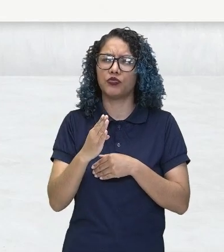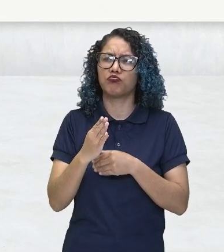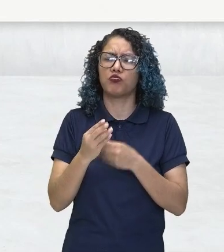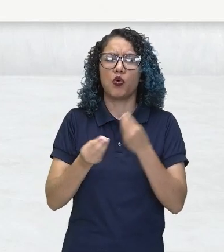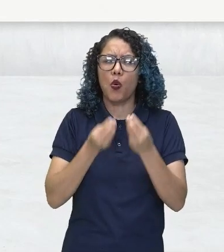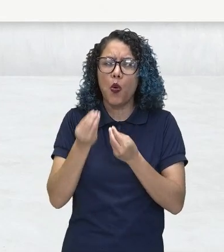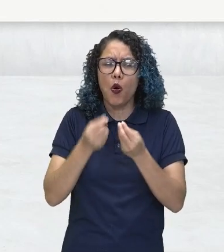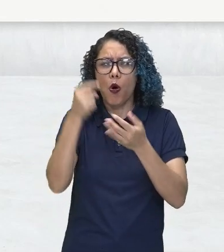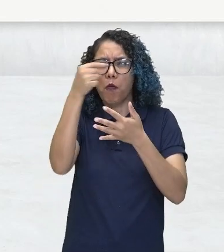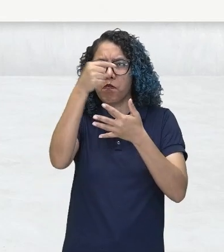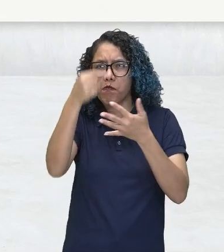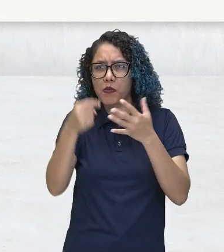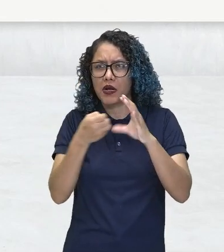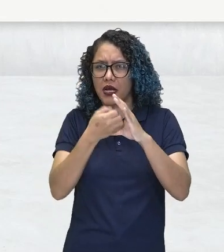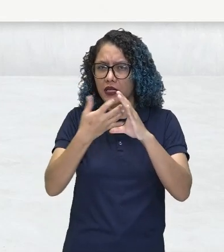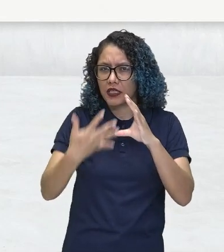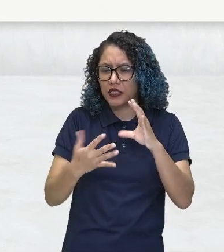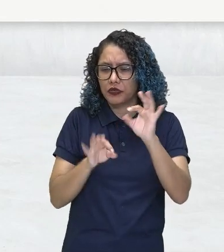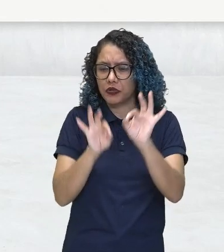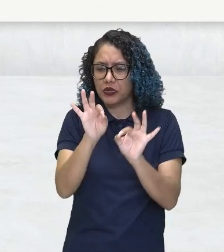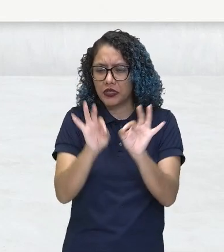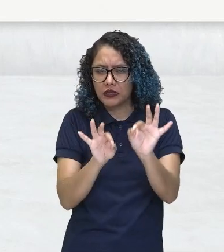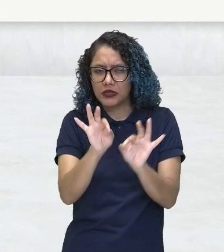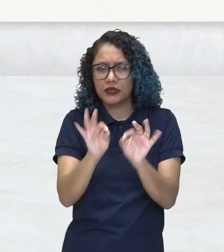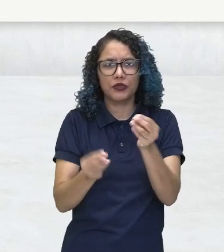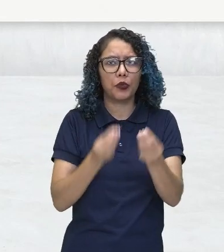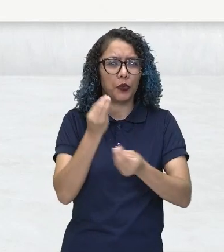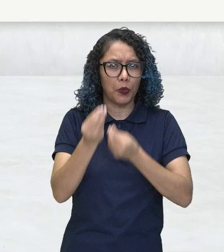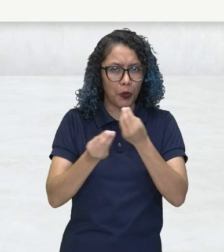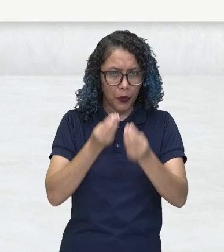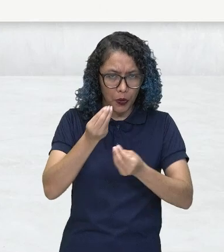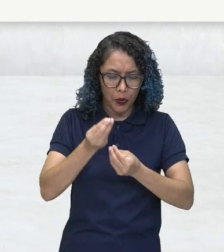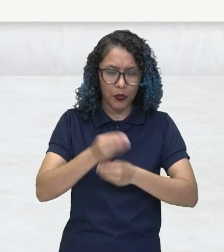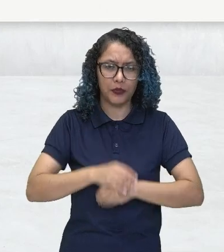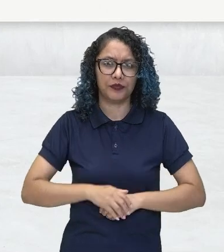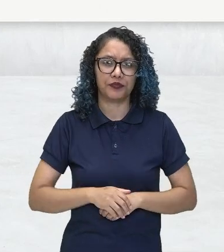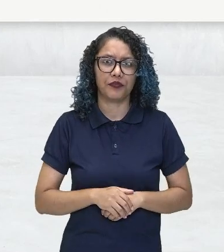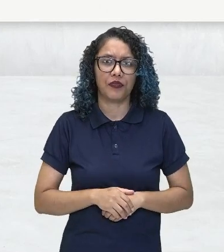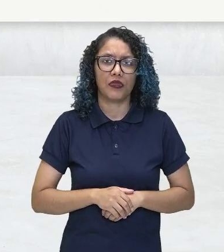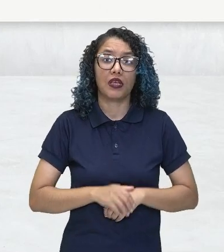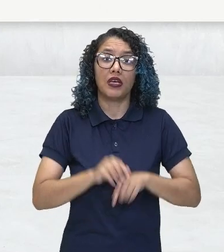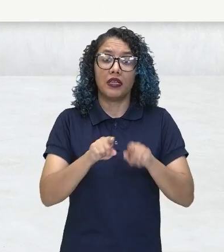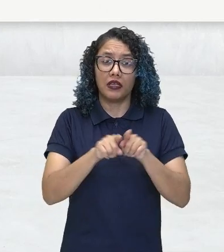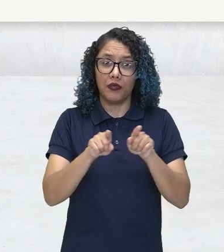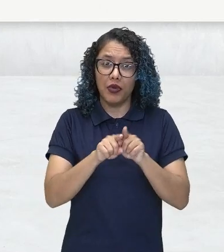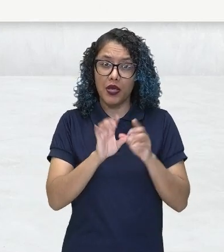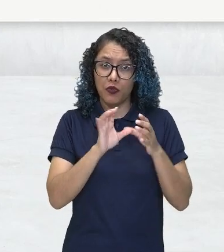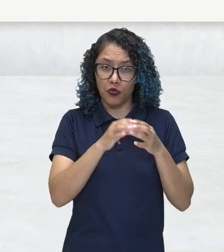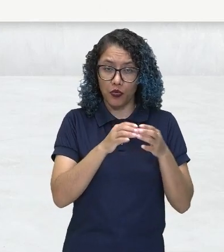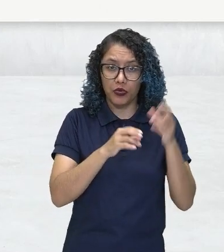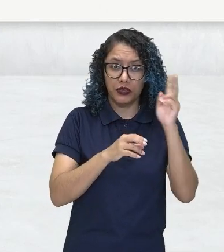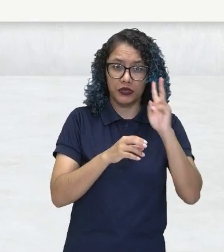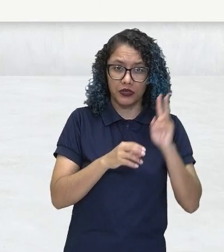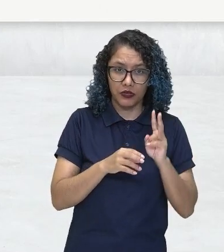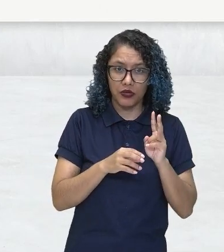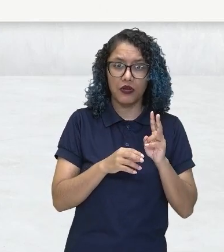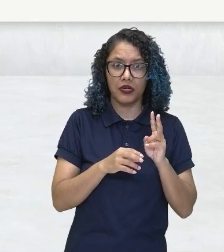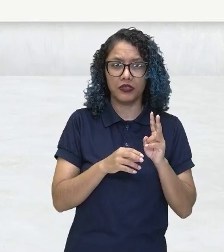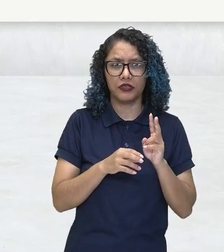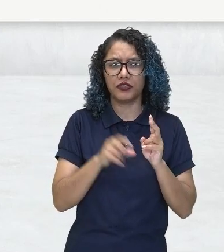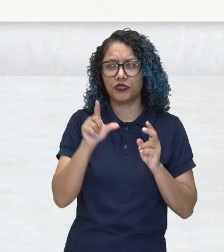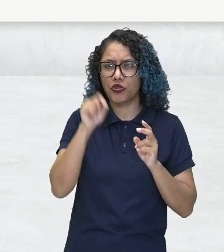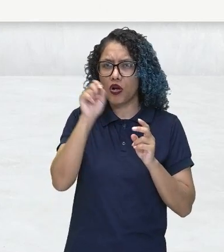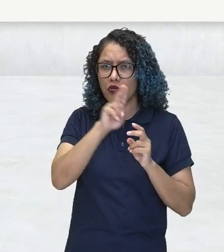é que ela estava organizada. E aí, como sempre, os historiadores dão um apelido para as nossas repúblicas, e uma delas